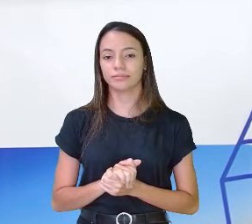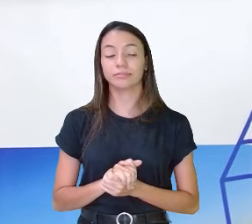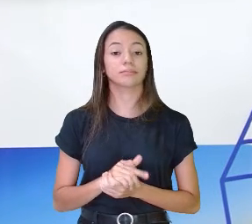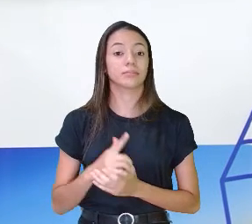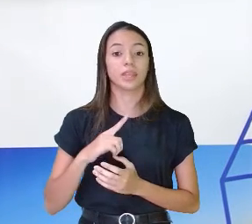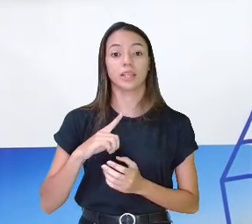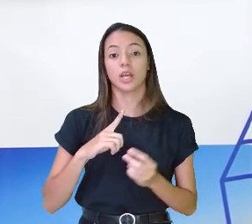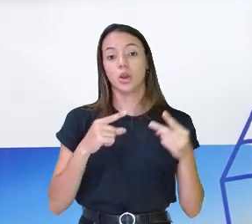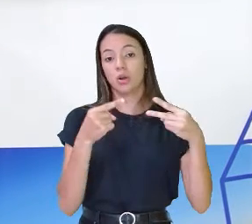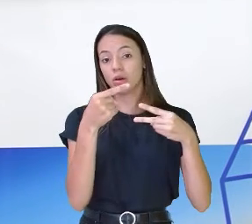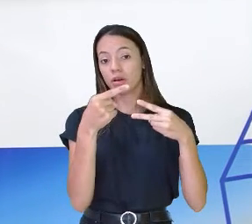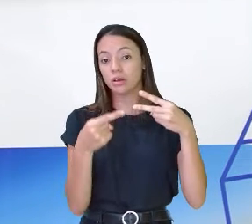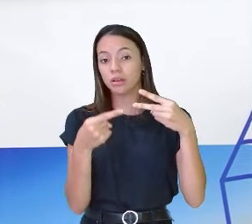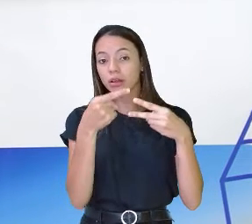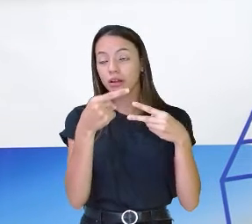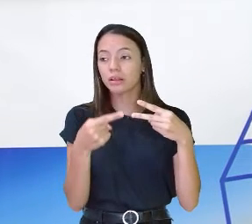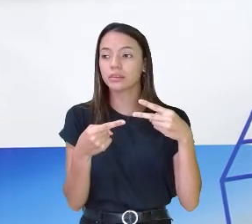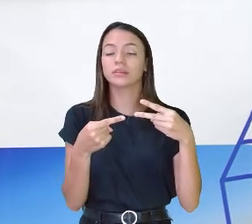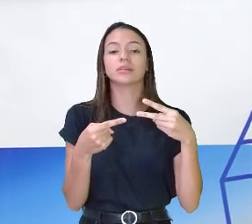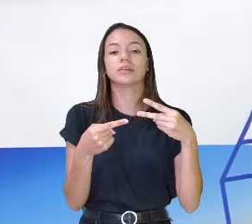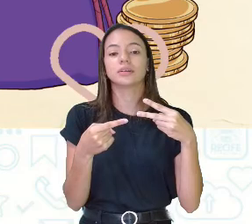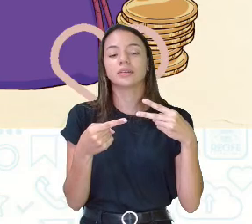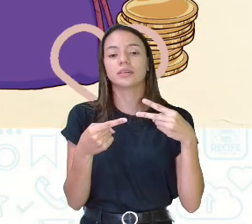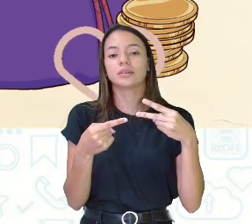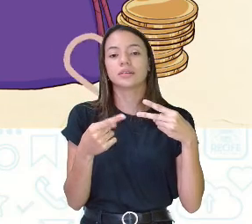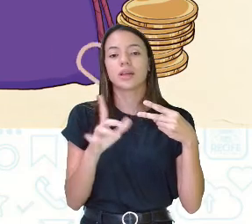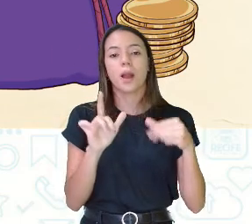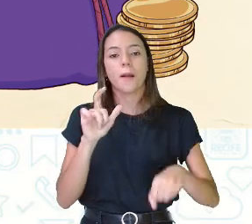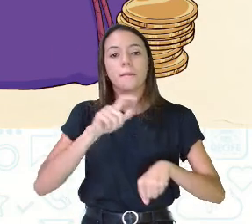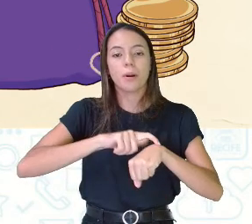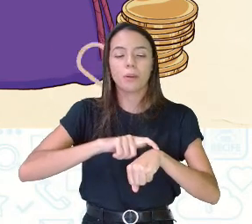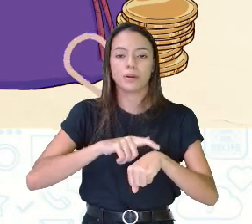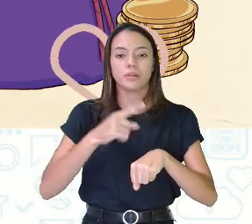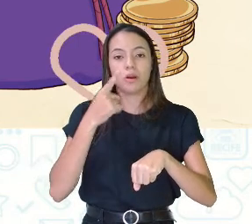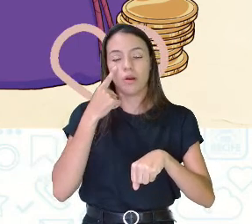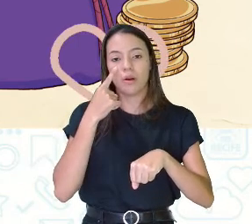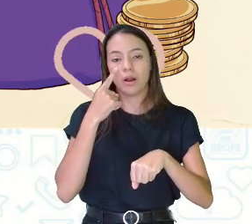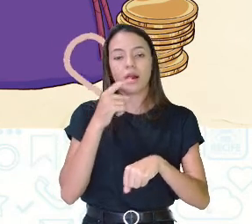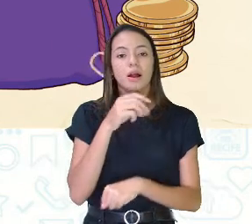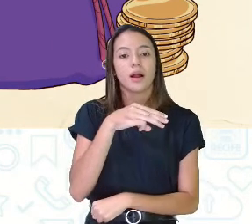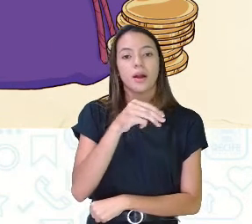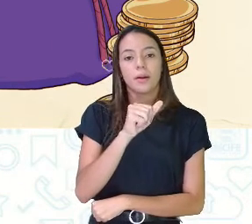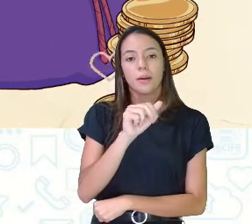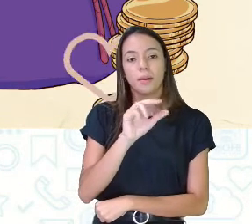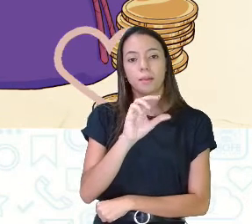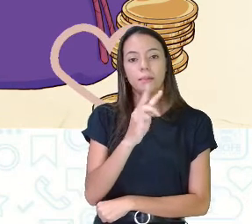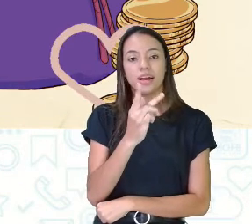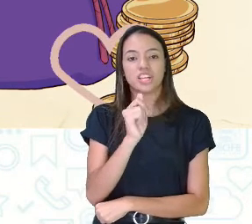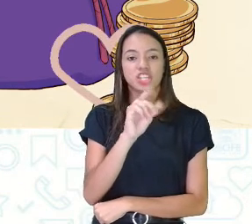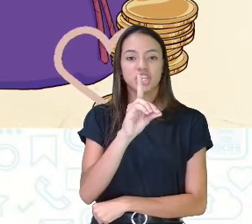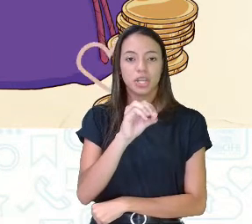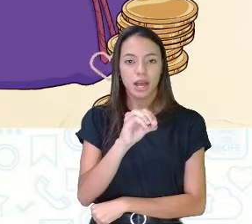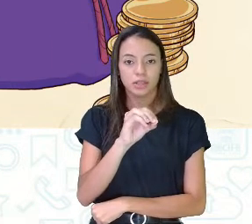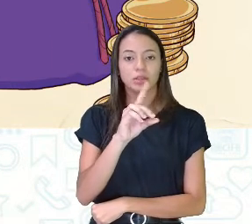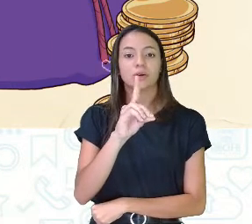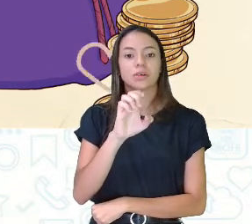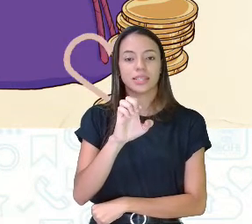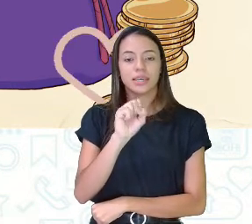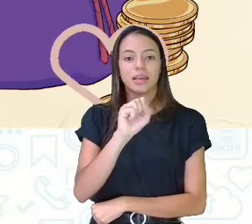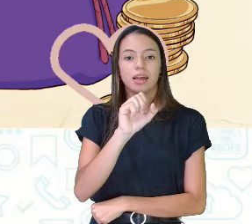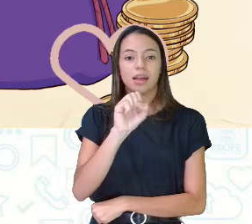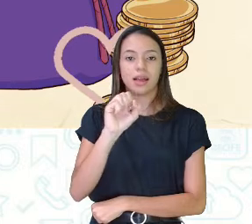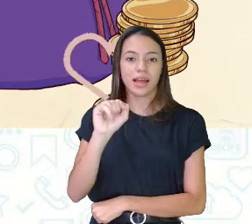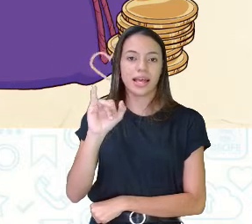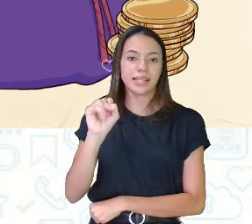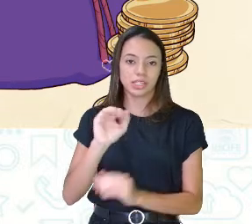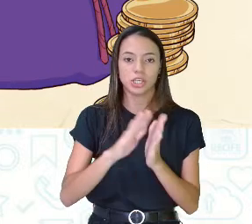dois trechinhos, um trechinho de Machado de Assis, que é do romance Memórias Póstumas